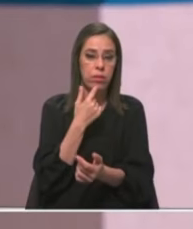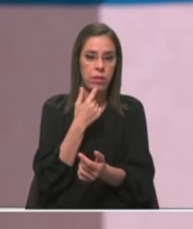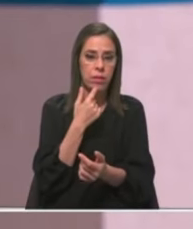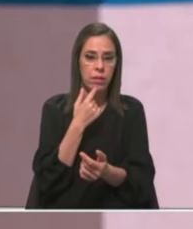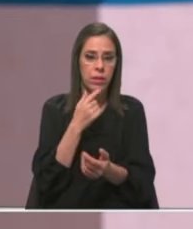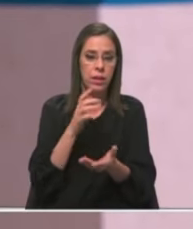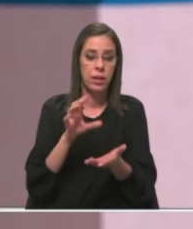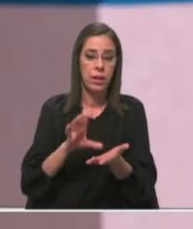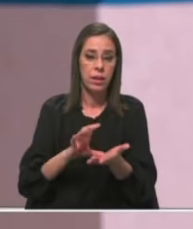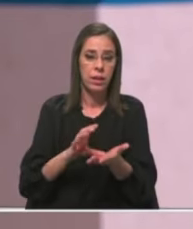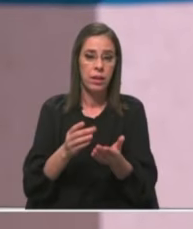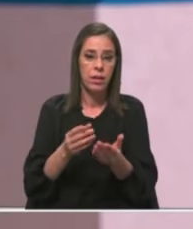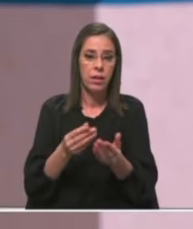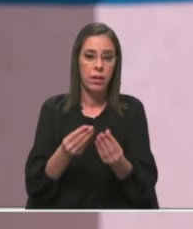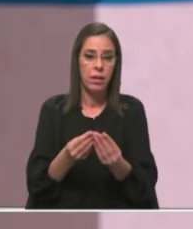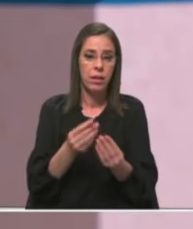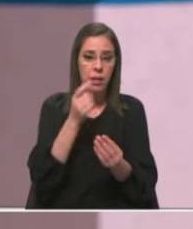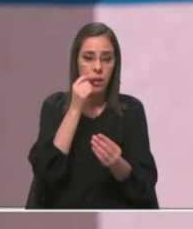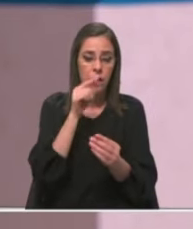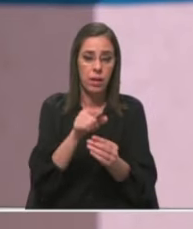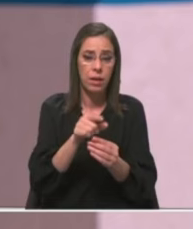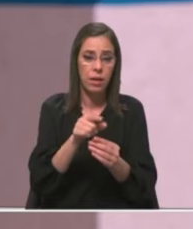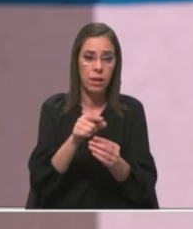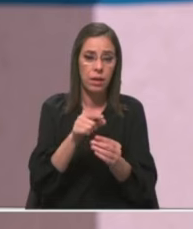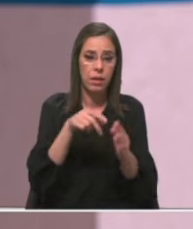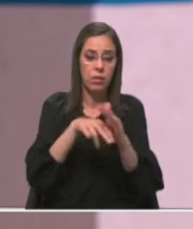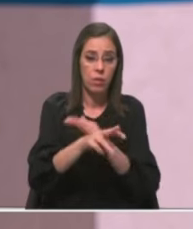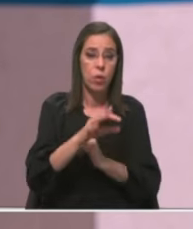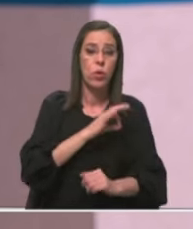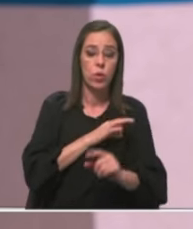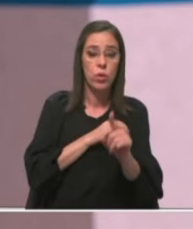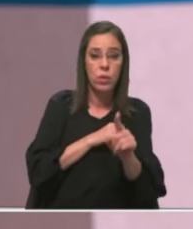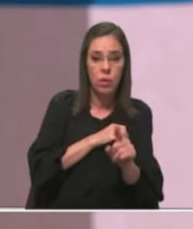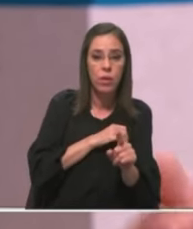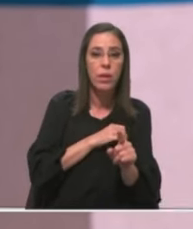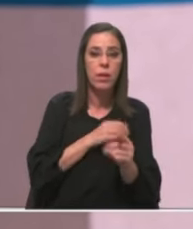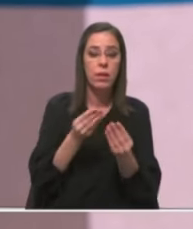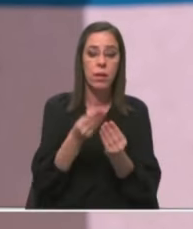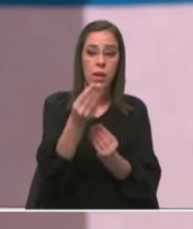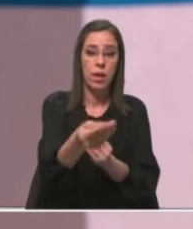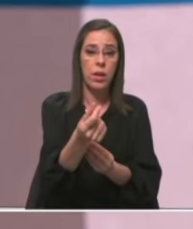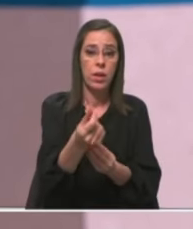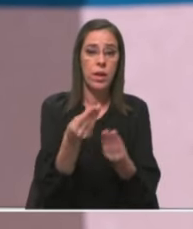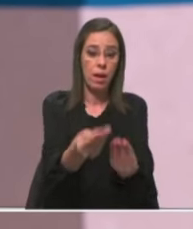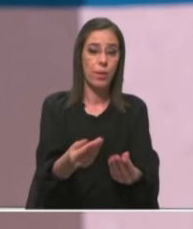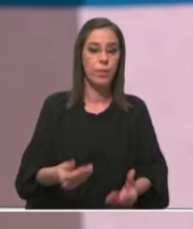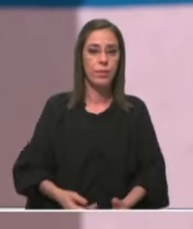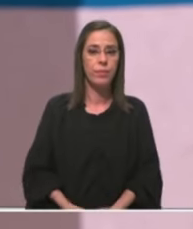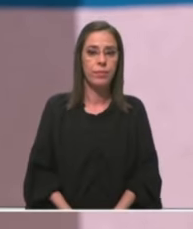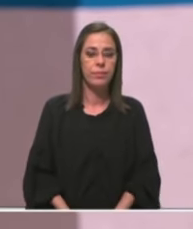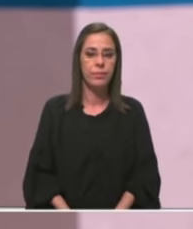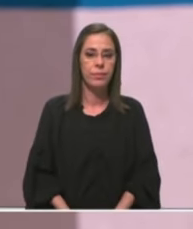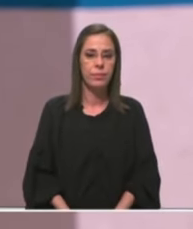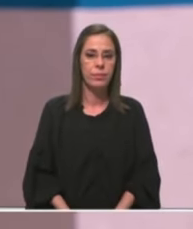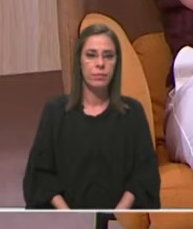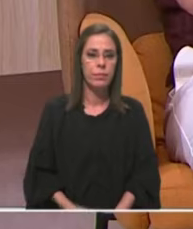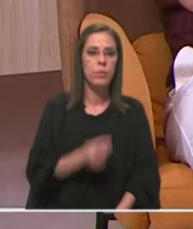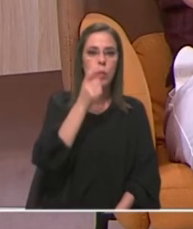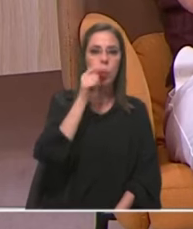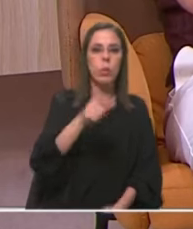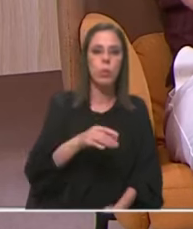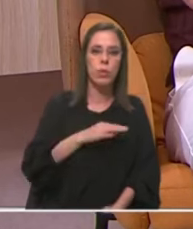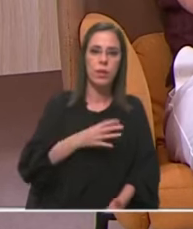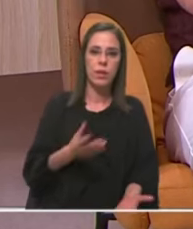de notas. Entrei no Manuel Natário, foi ter com o senhor e dei o dinheiro para a mão. E a reação